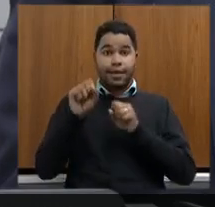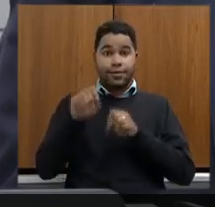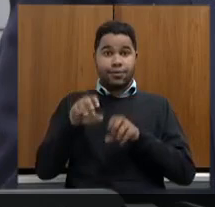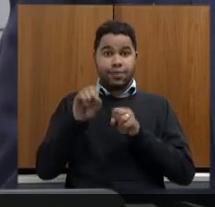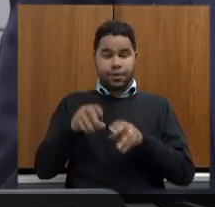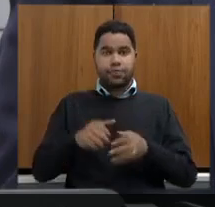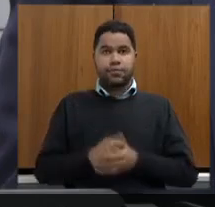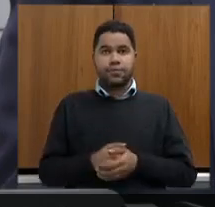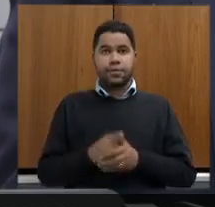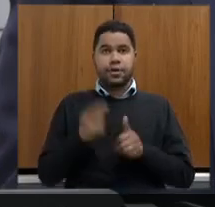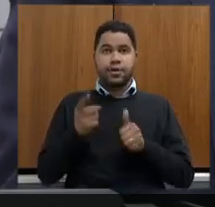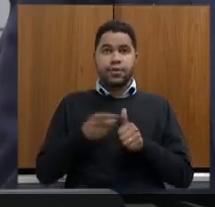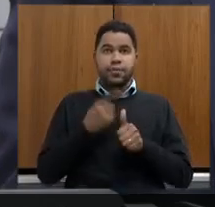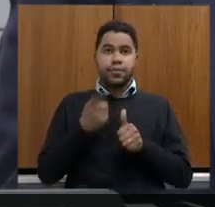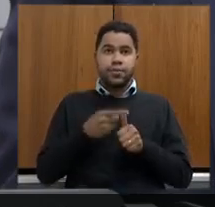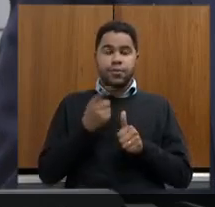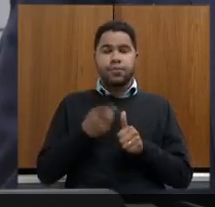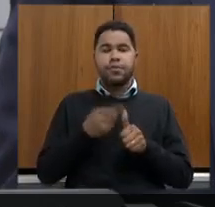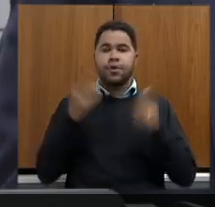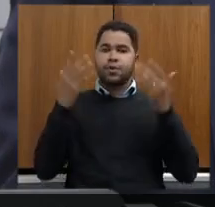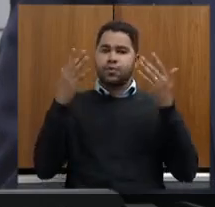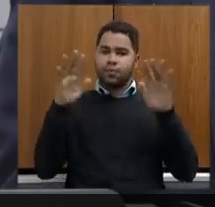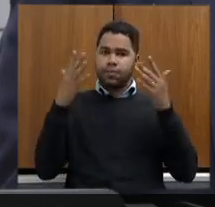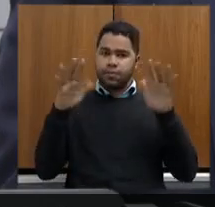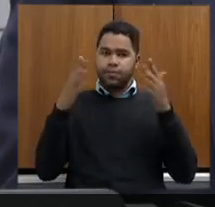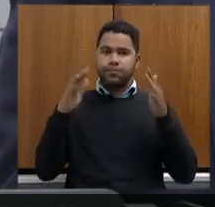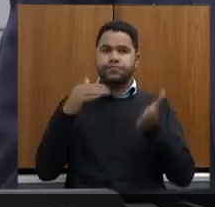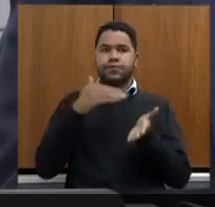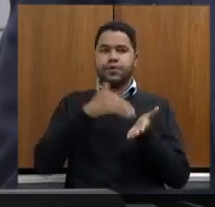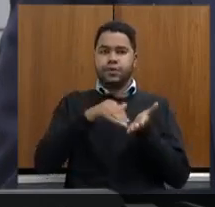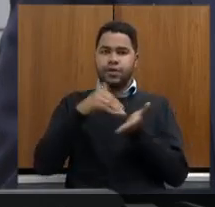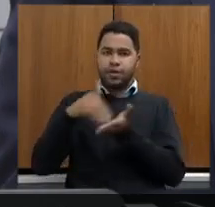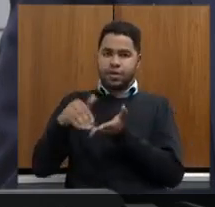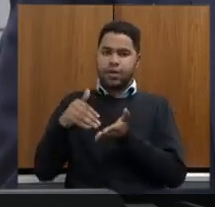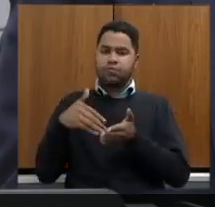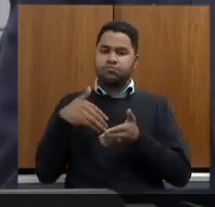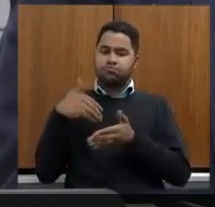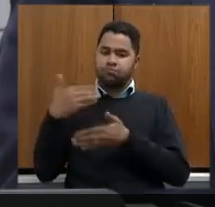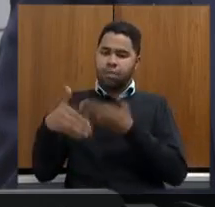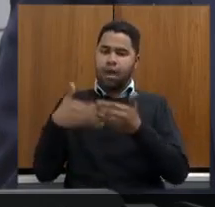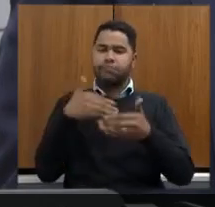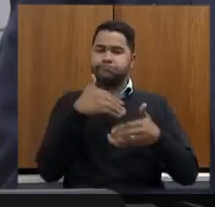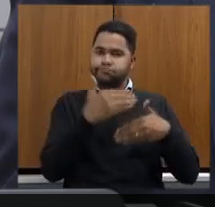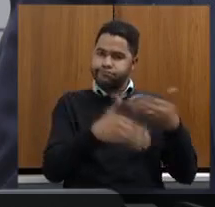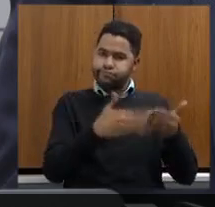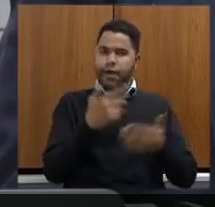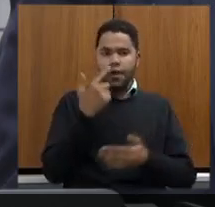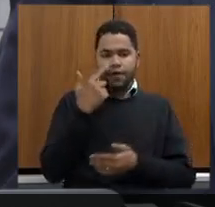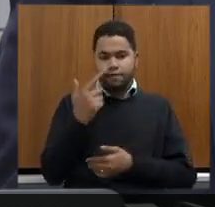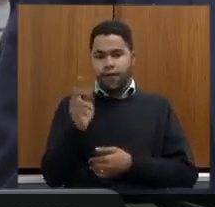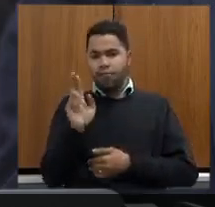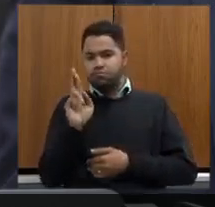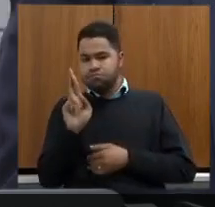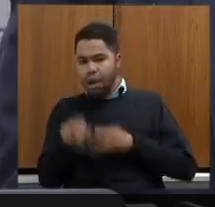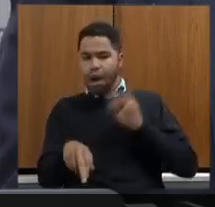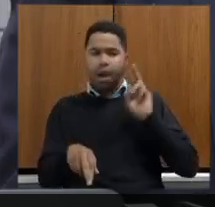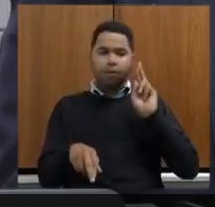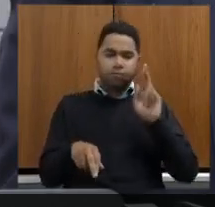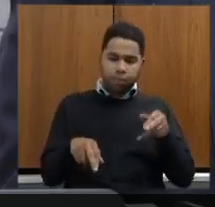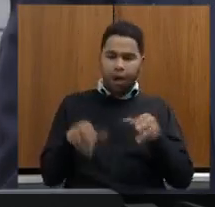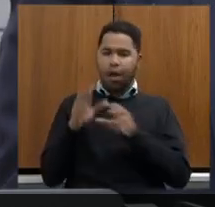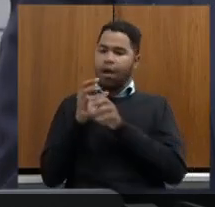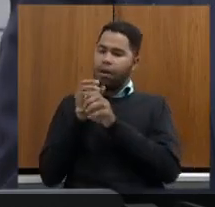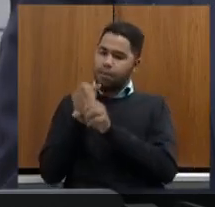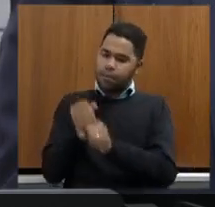é primeiro eu queria dar os parabéns aos secretários pela condução das pastas a gente ver os resultados que vêm sendo